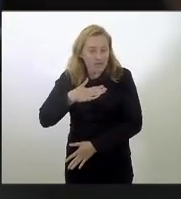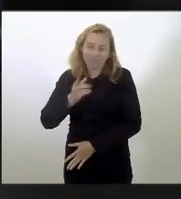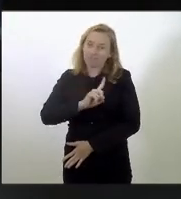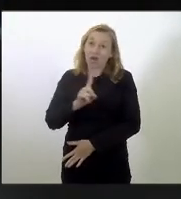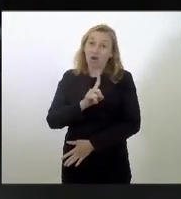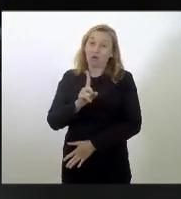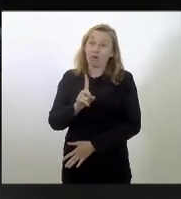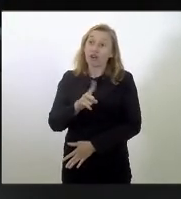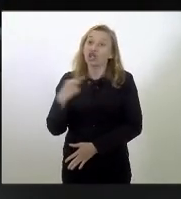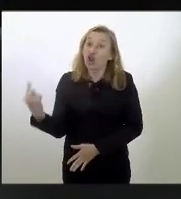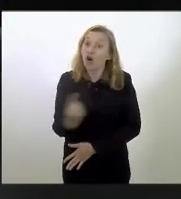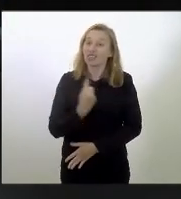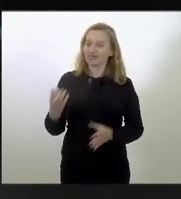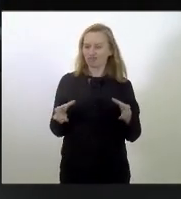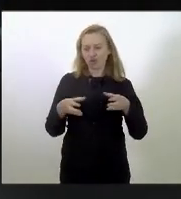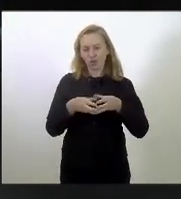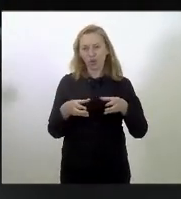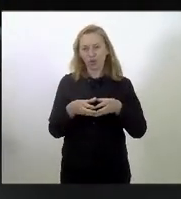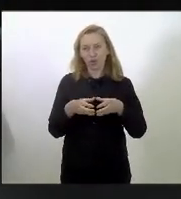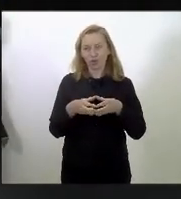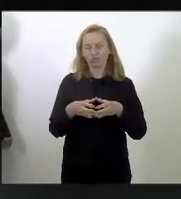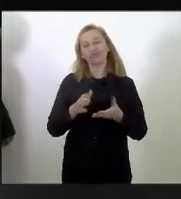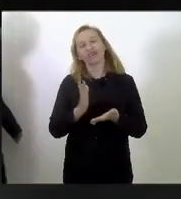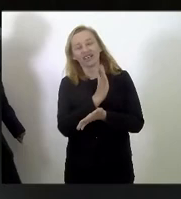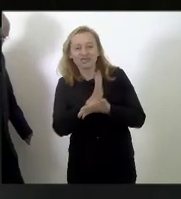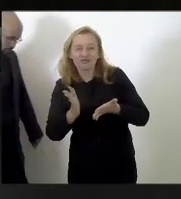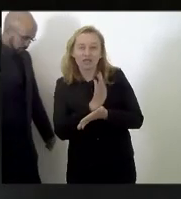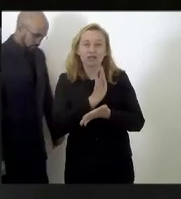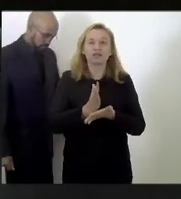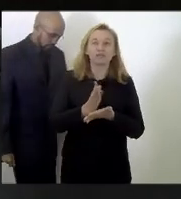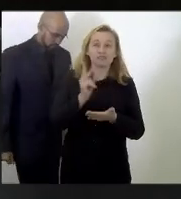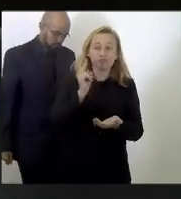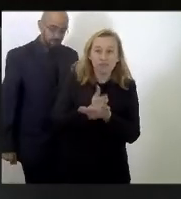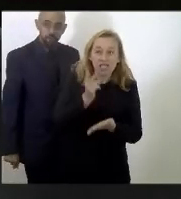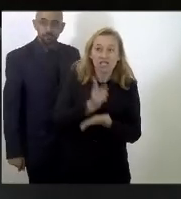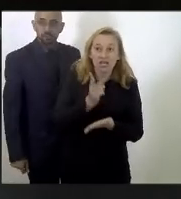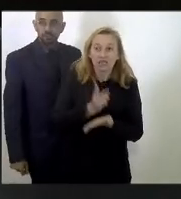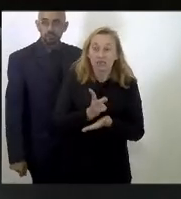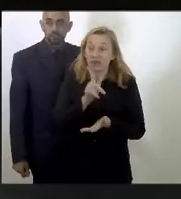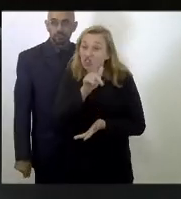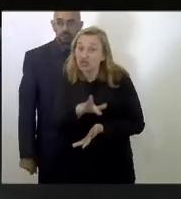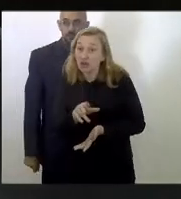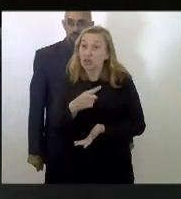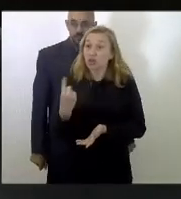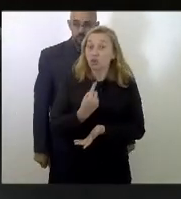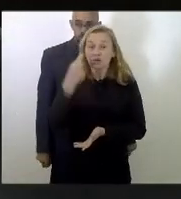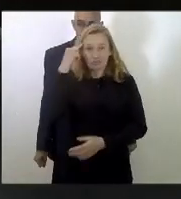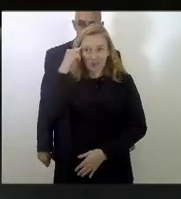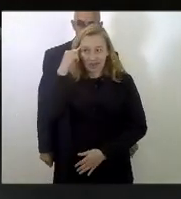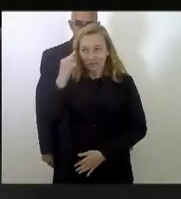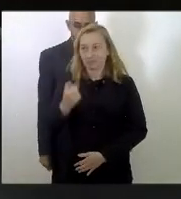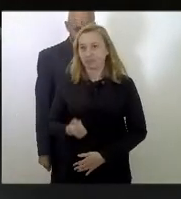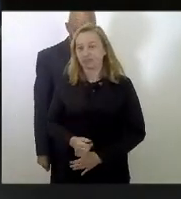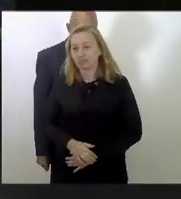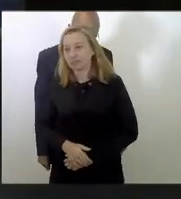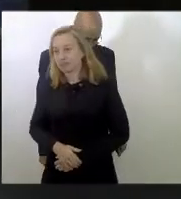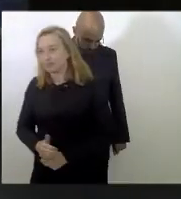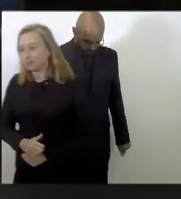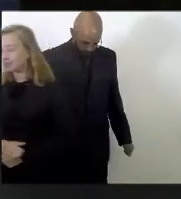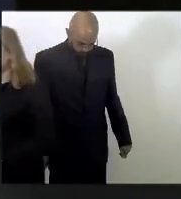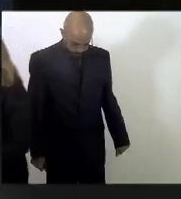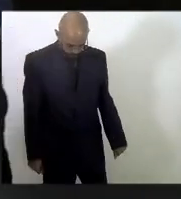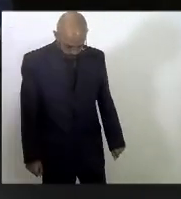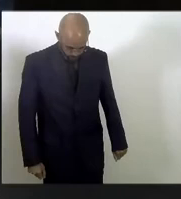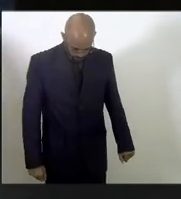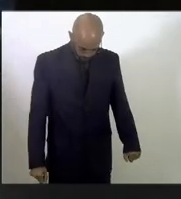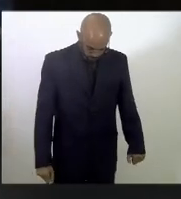é a nossa. Mesmo, muitas vezes, quando ela é divergente daquilo que eu penso. É o que eu falo muito com